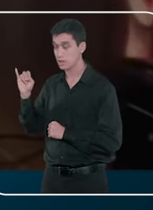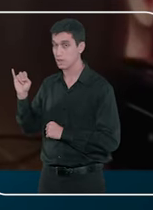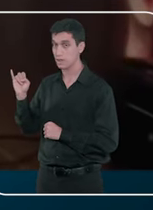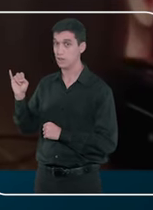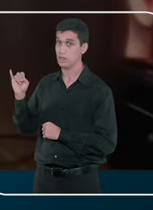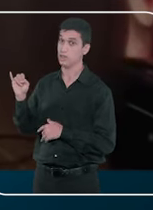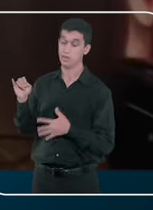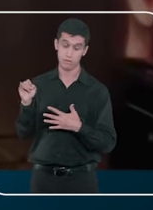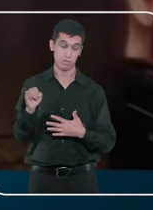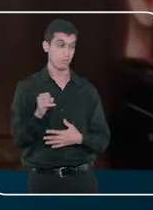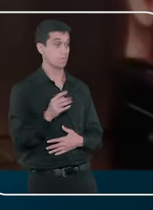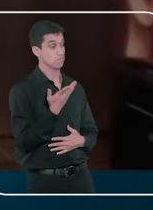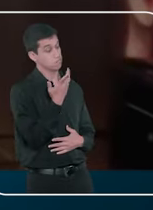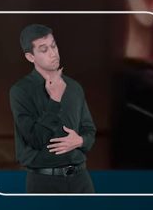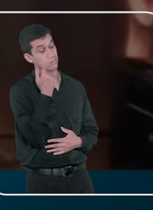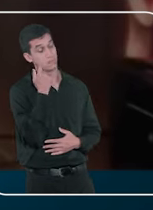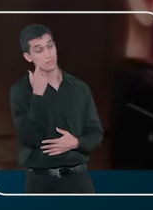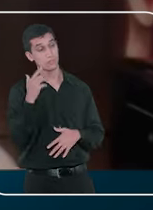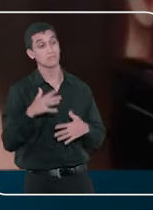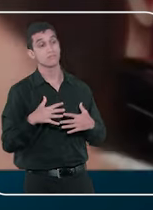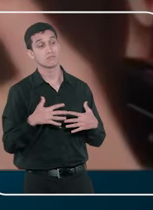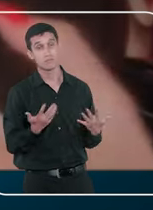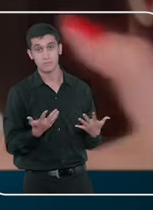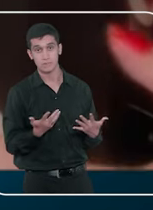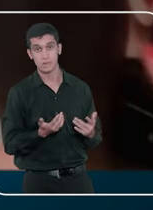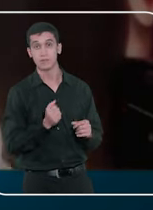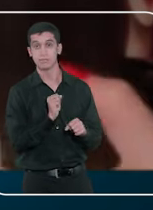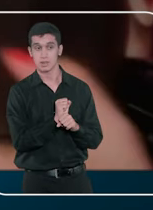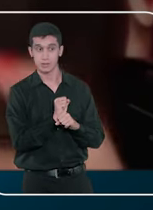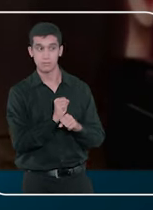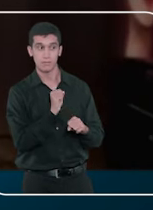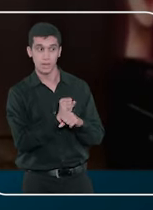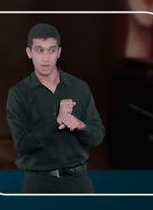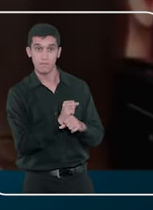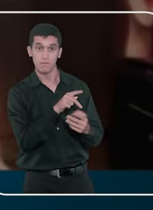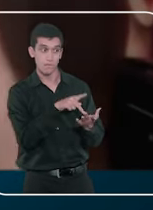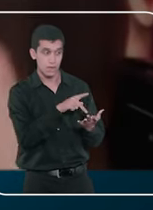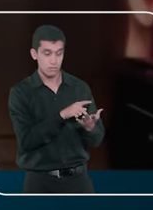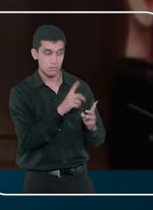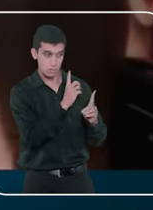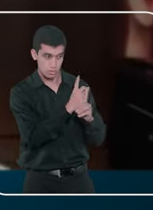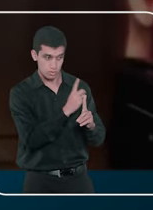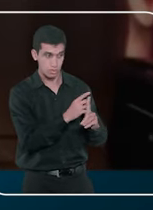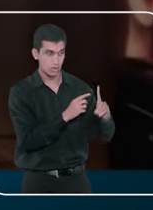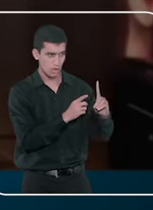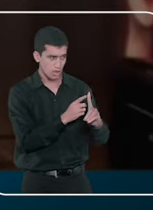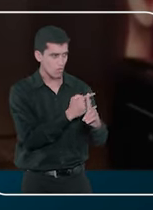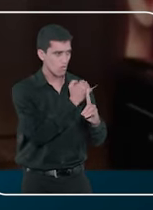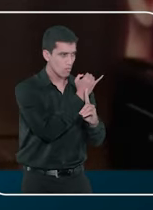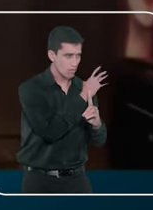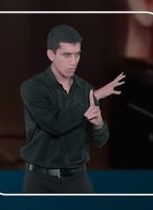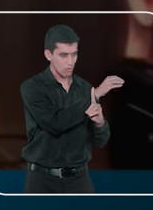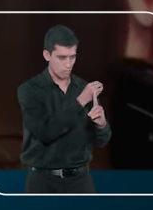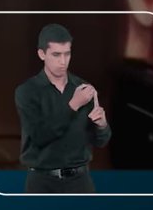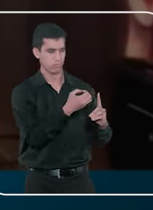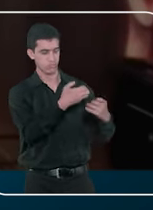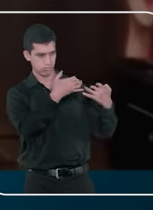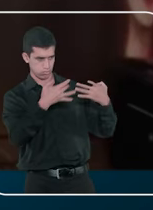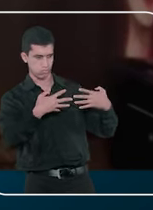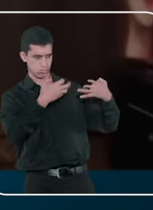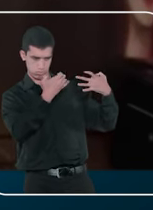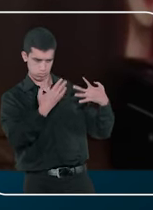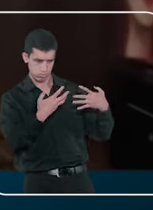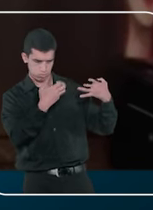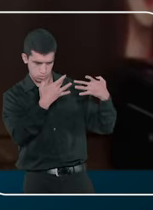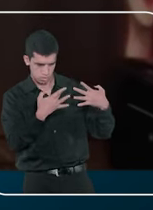repercussões referentes à efetiva colaboração, à cooperação que será prestada